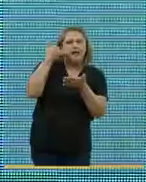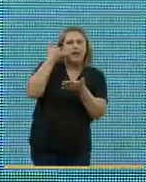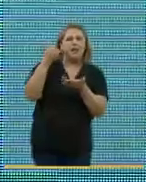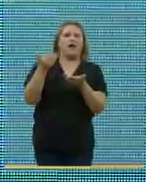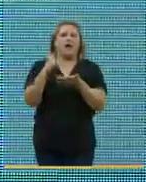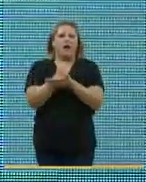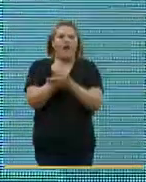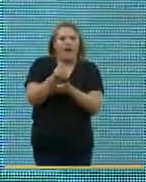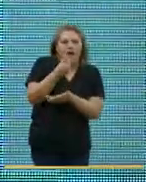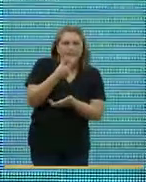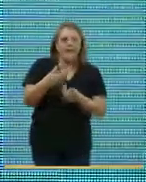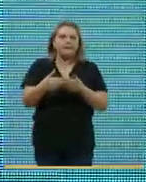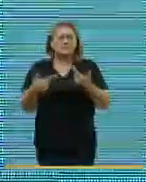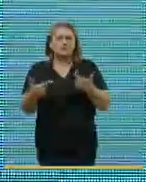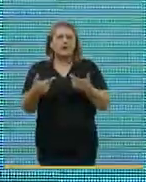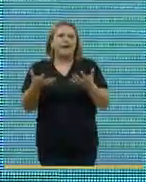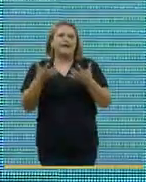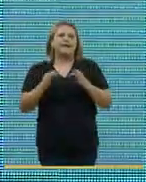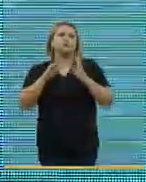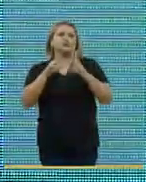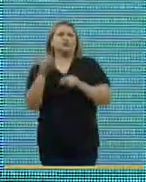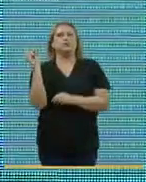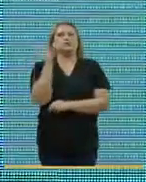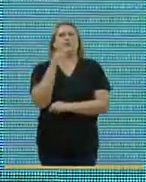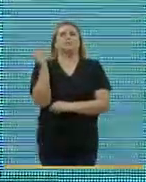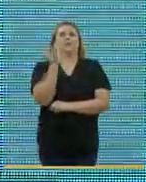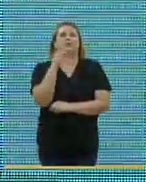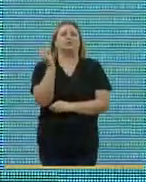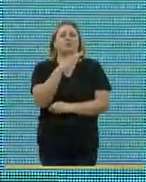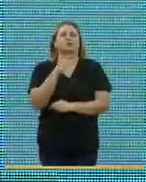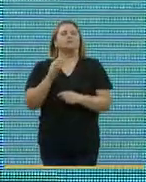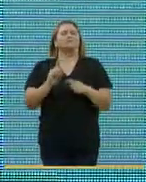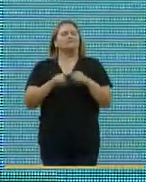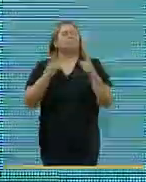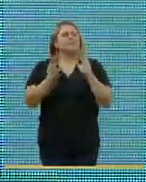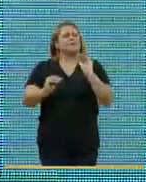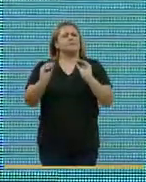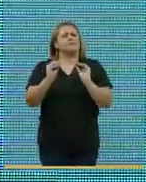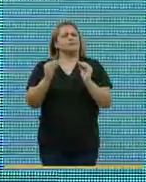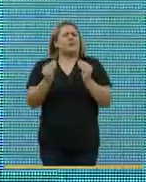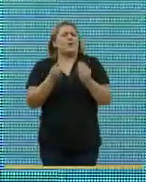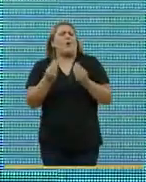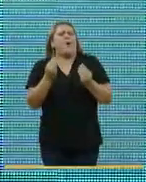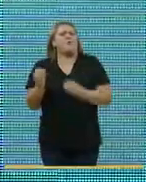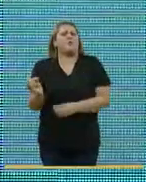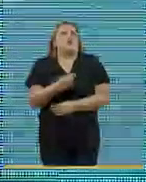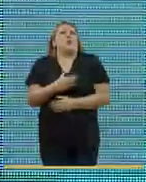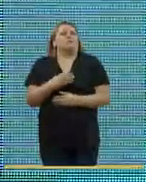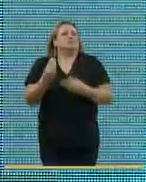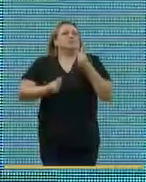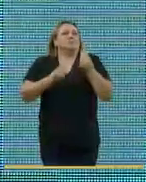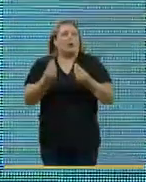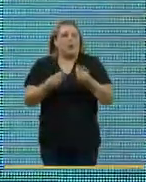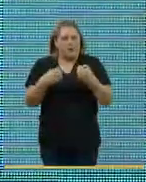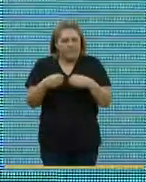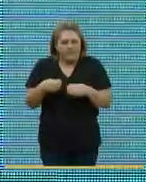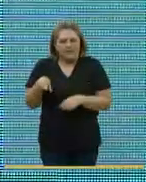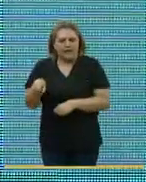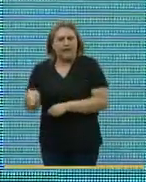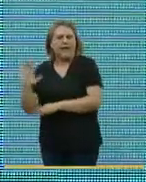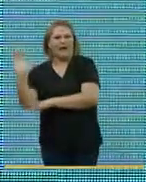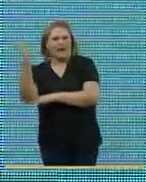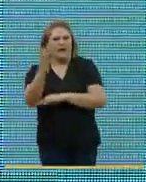sua indústria por essa política econômica estúpida que nos governa ao longo dos últimos 15 20 anos isso então quer dizer que não precisamos é